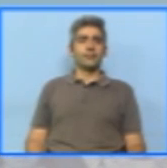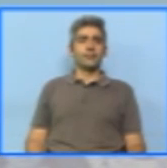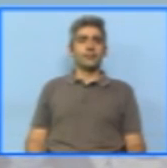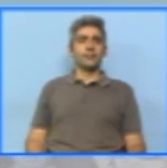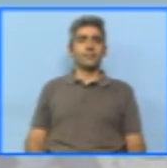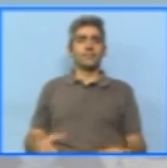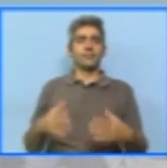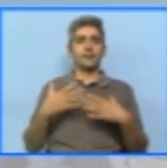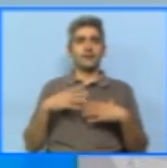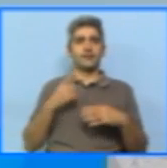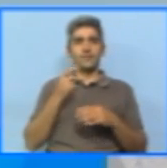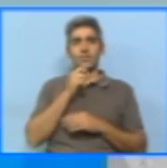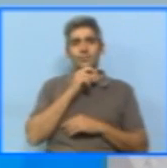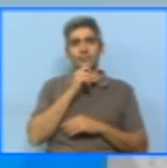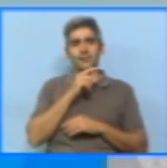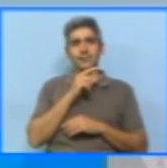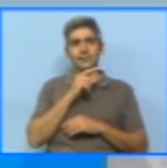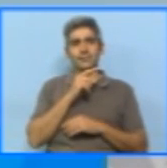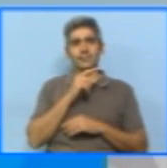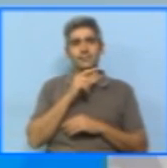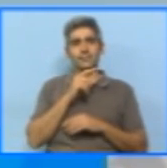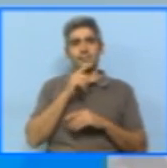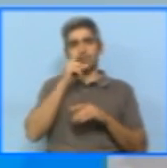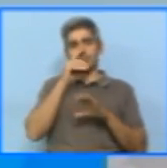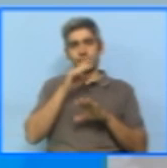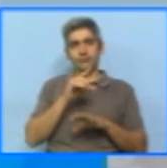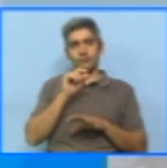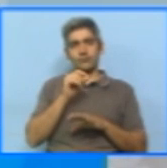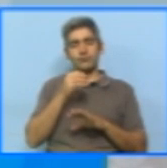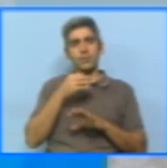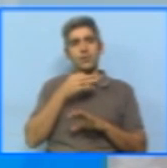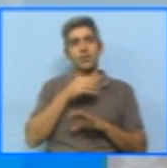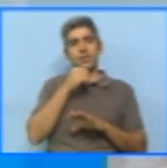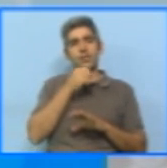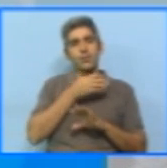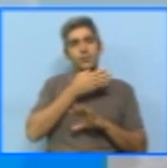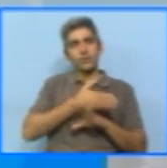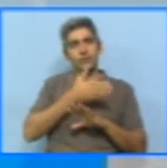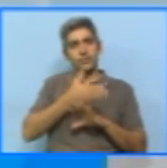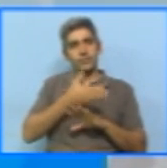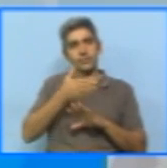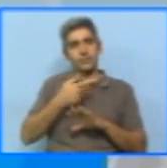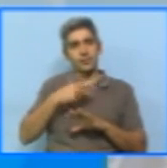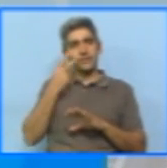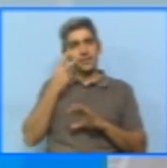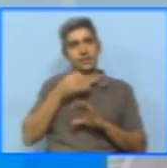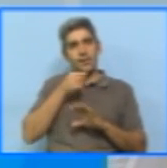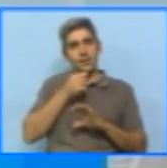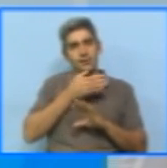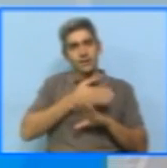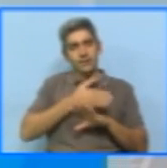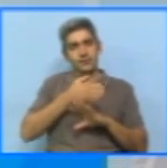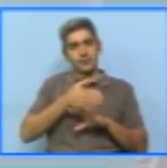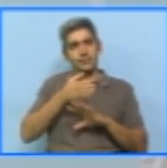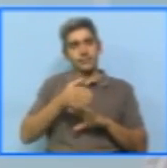As férias é sempre uma oportunidade para suspendermos um pouco aquela rotina que às vezes mecaniza a nossa vida. As